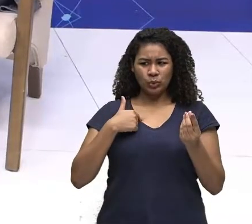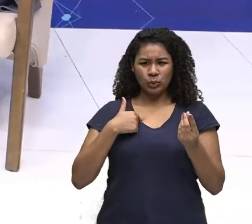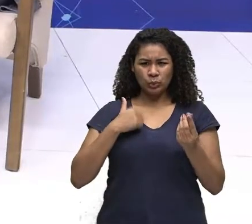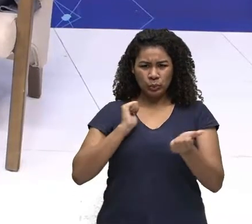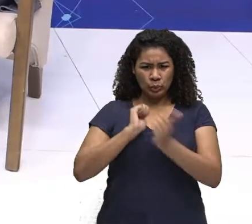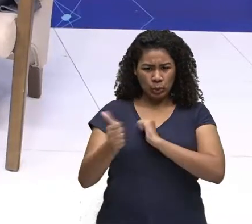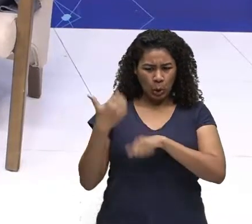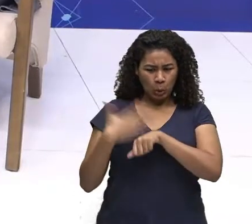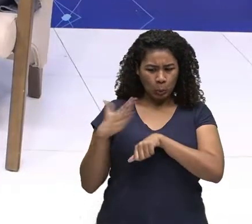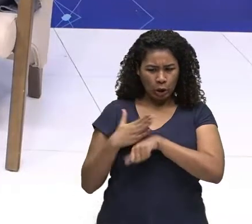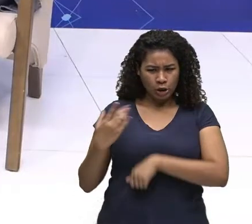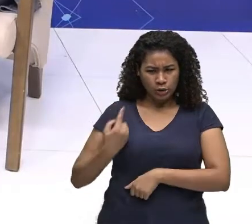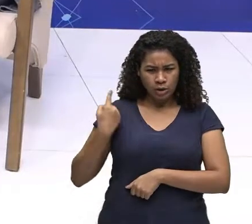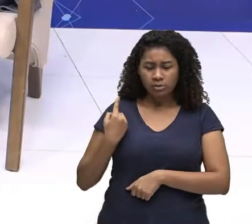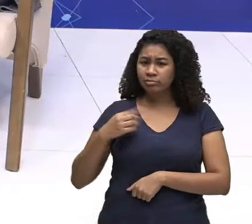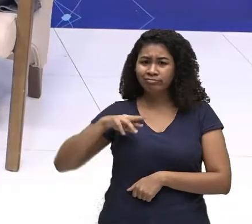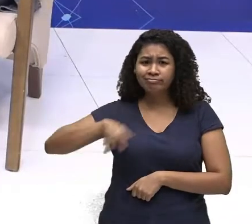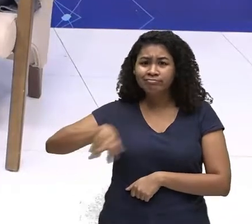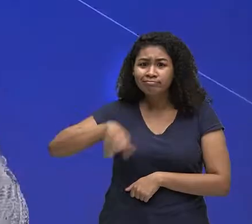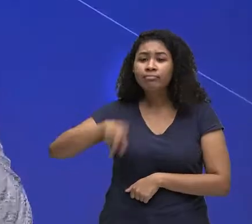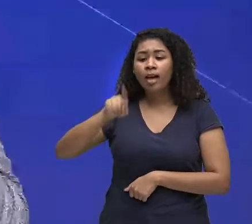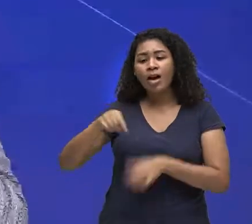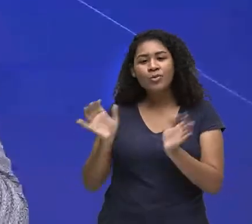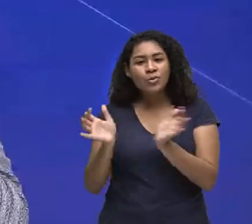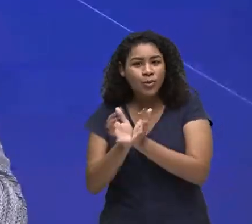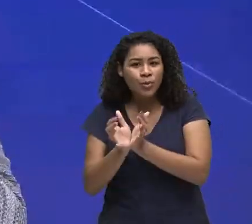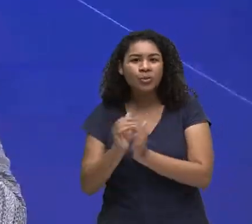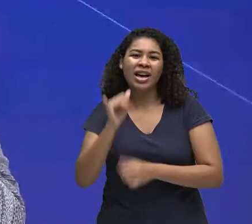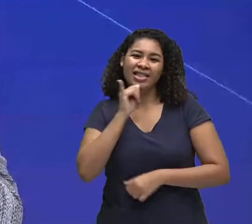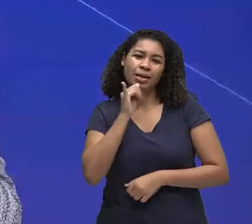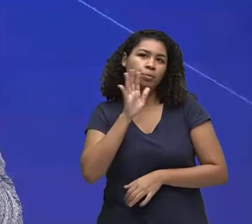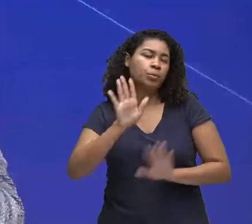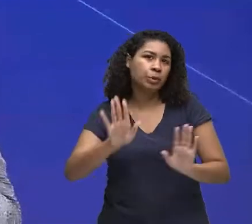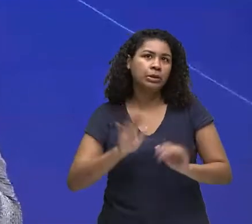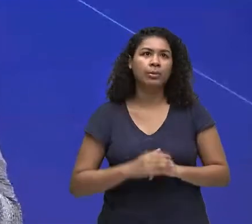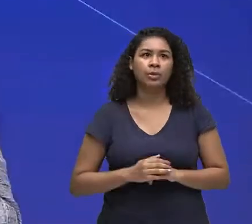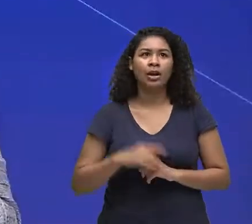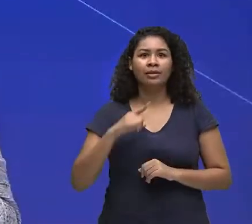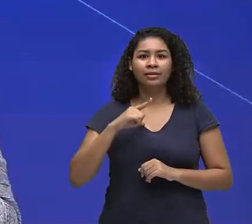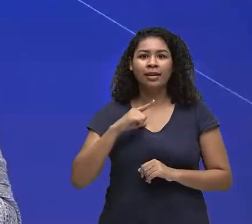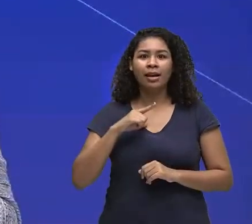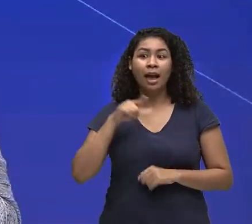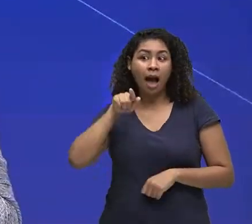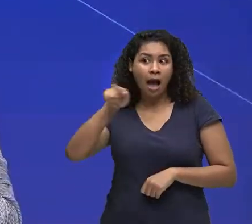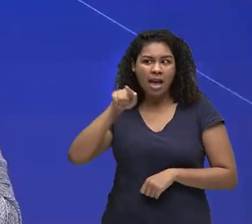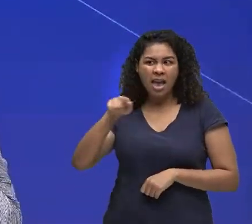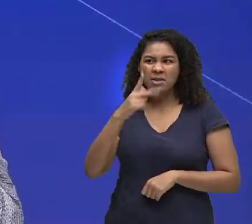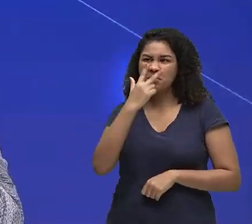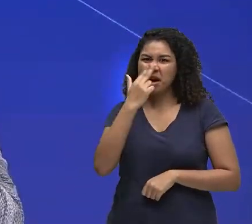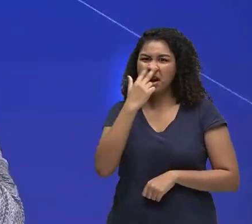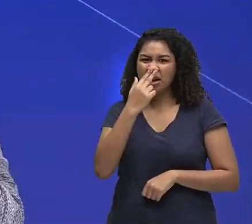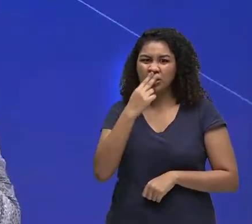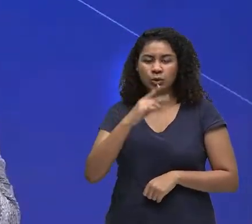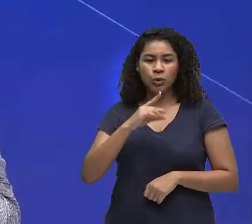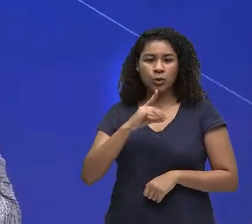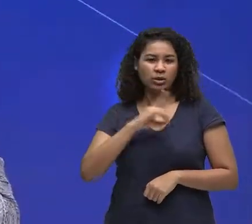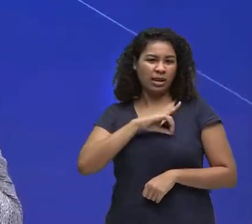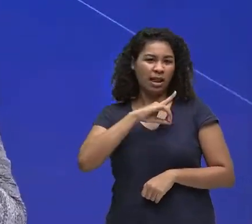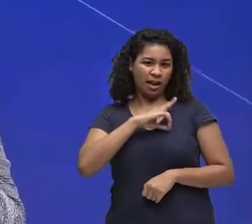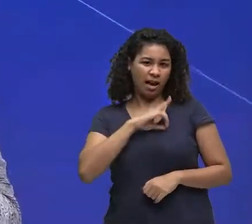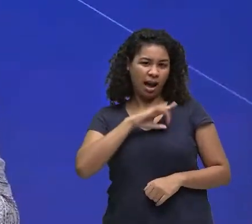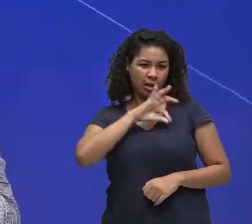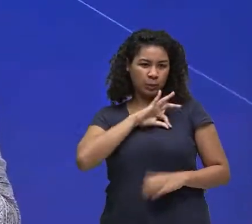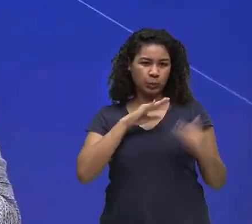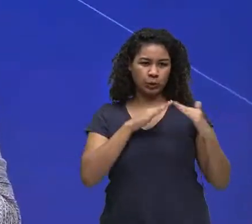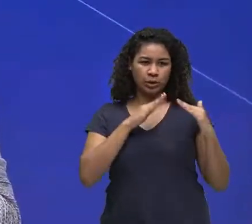né? No futebol tinha até aquelas brincadeiras do o delegado, não passa a bola. Uhum. Isso tudo vai estar correlacionado. Como é que tu